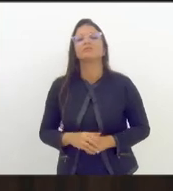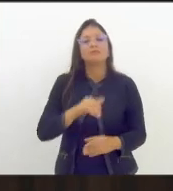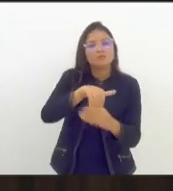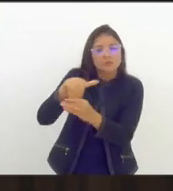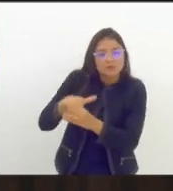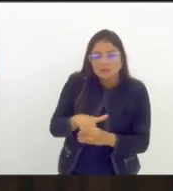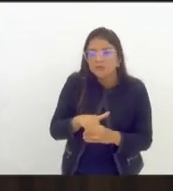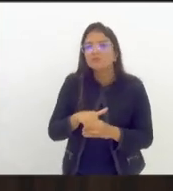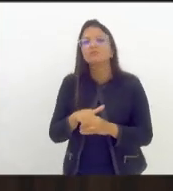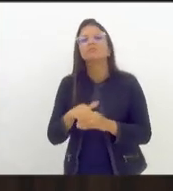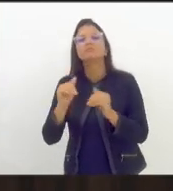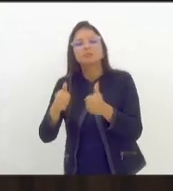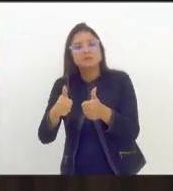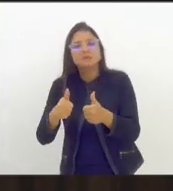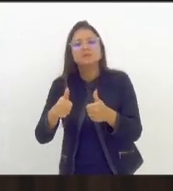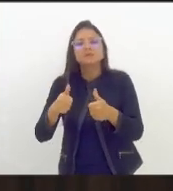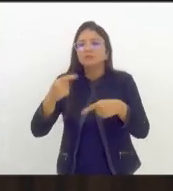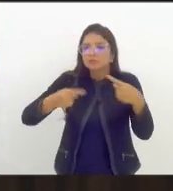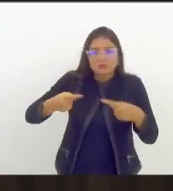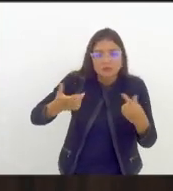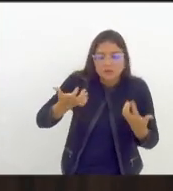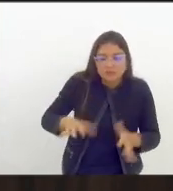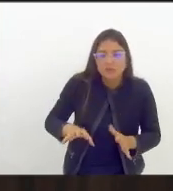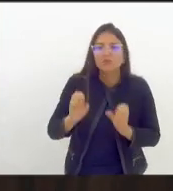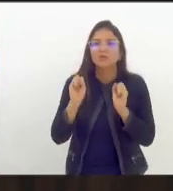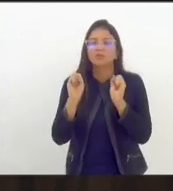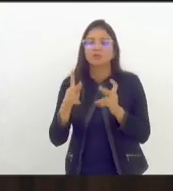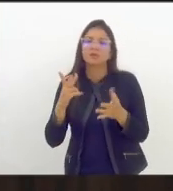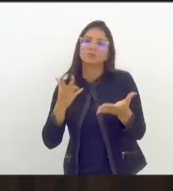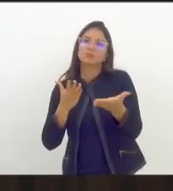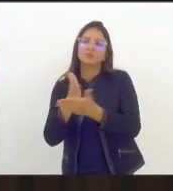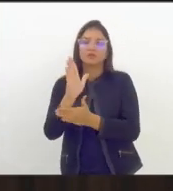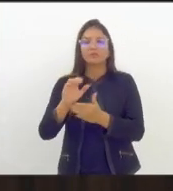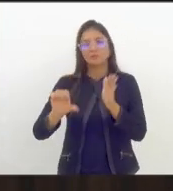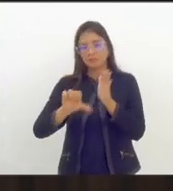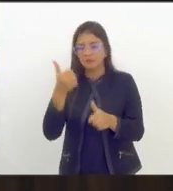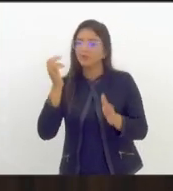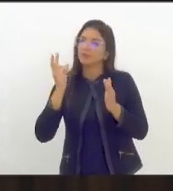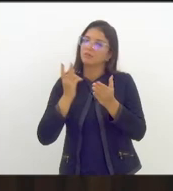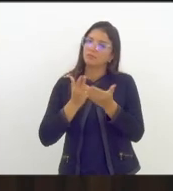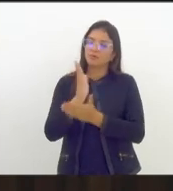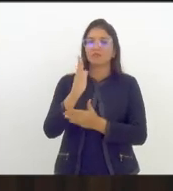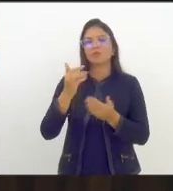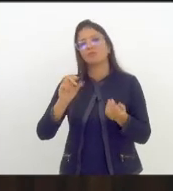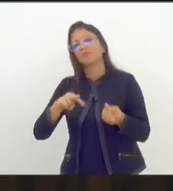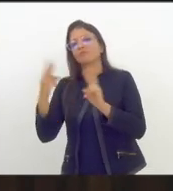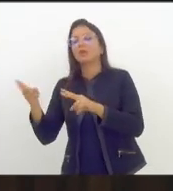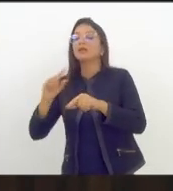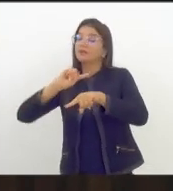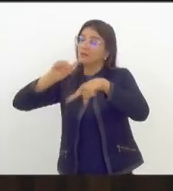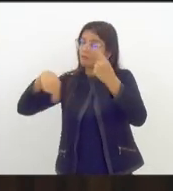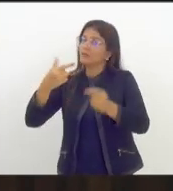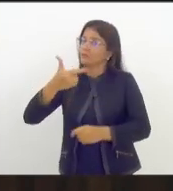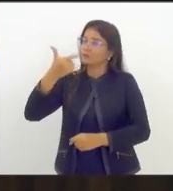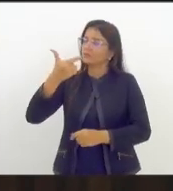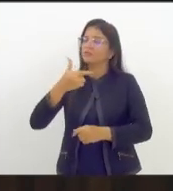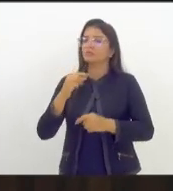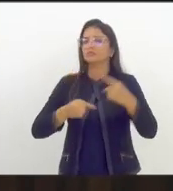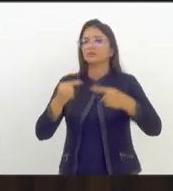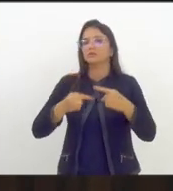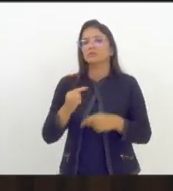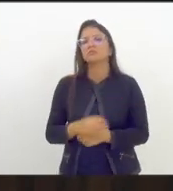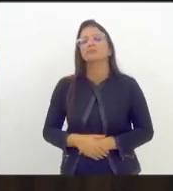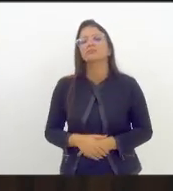aprovam permaneçam como estão. Aprovado em primeira e retorna em segunda discussão. Em